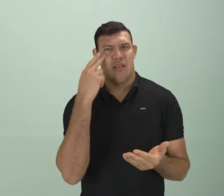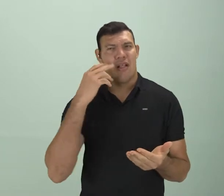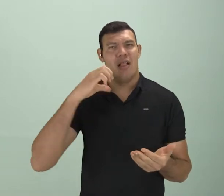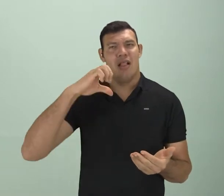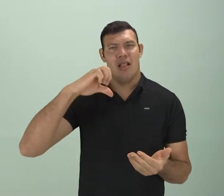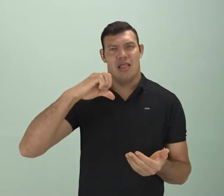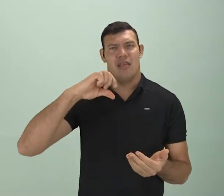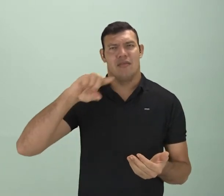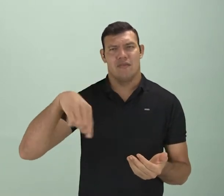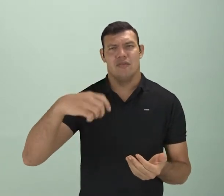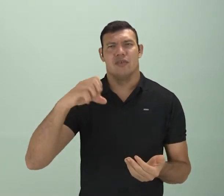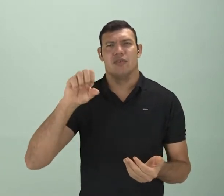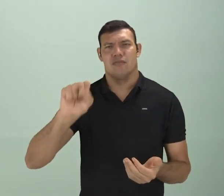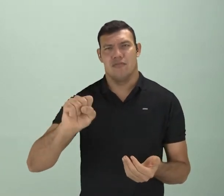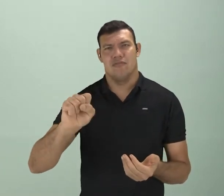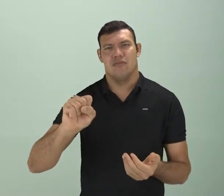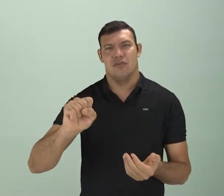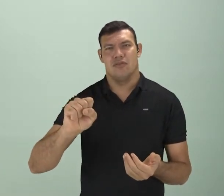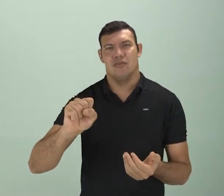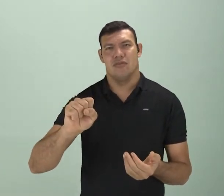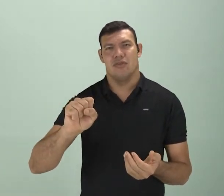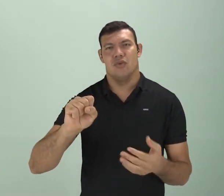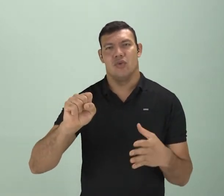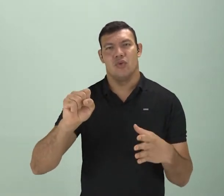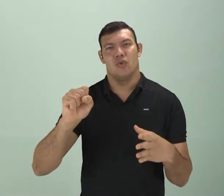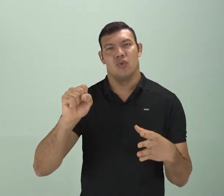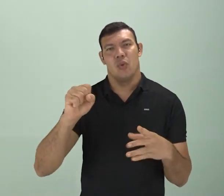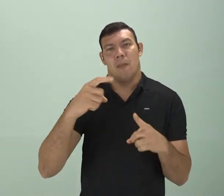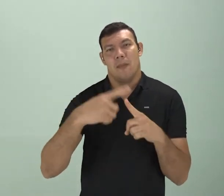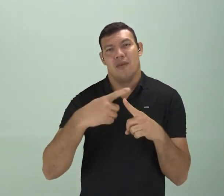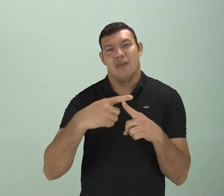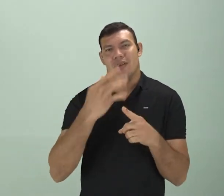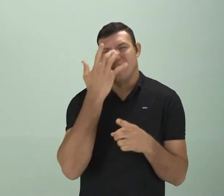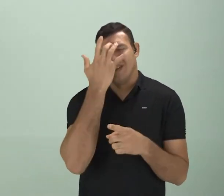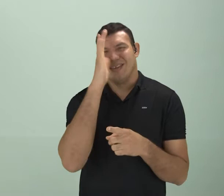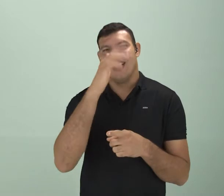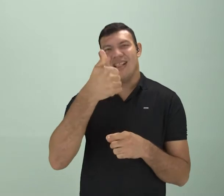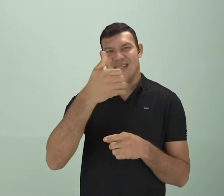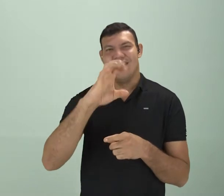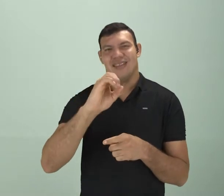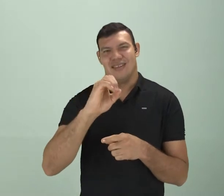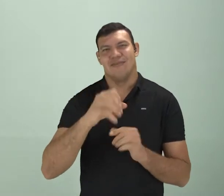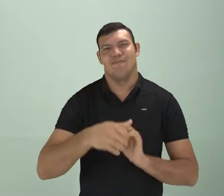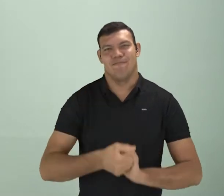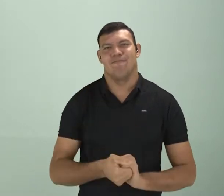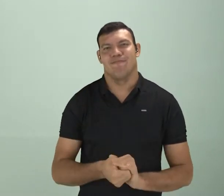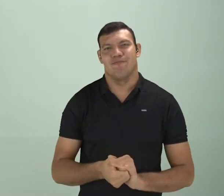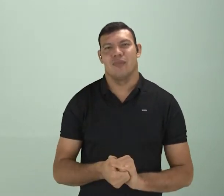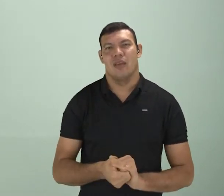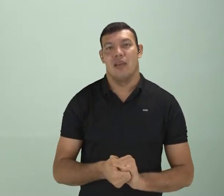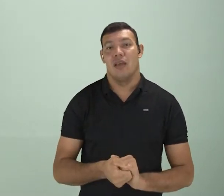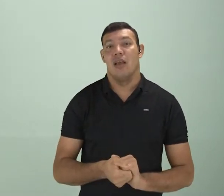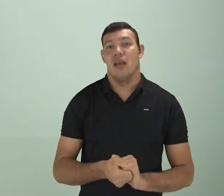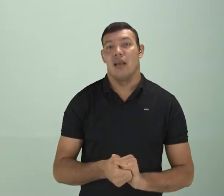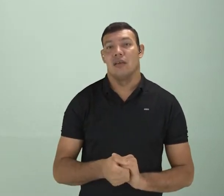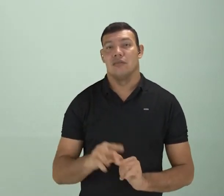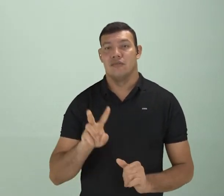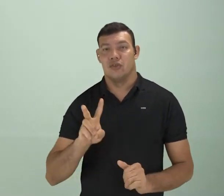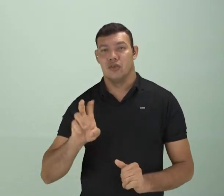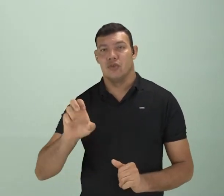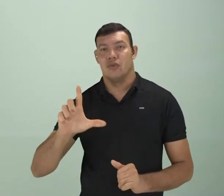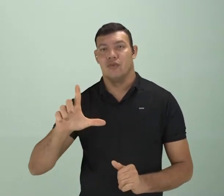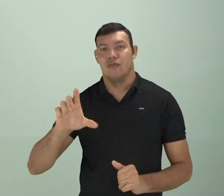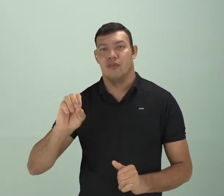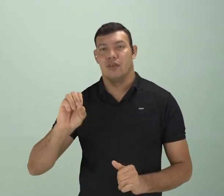9,8 arredondado para 10 para facilitar os cálculos tá bom mas a velocidade da ação